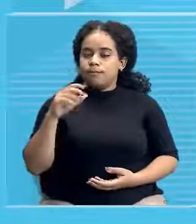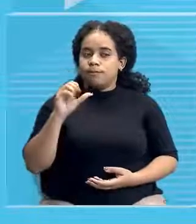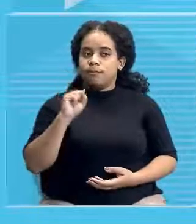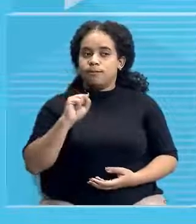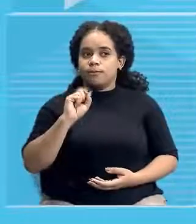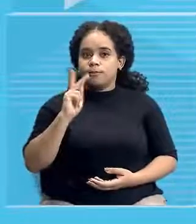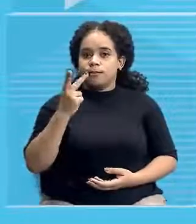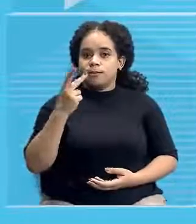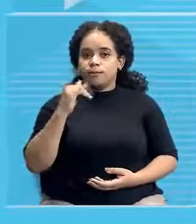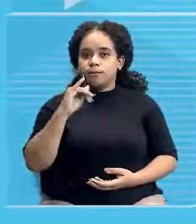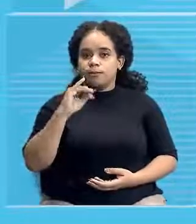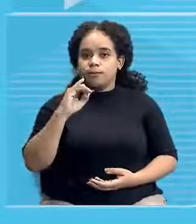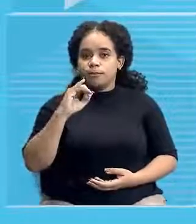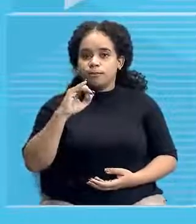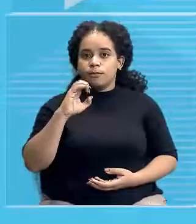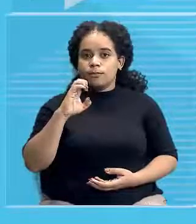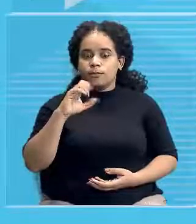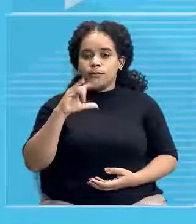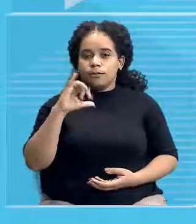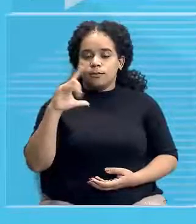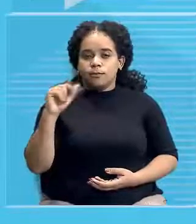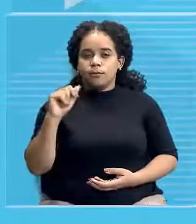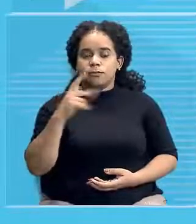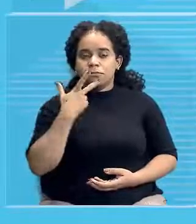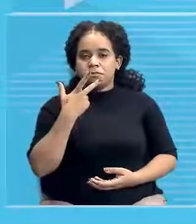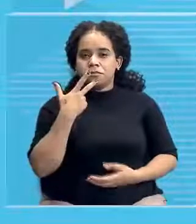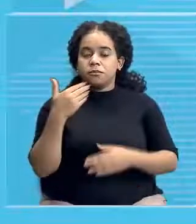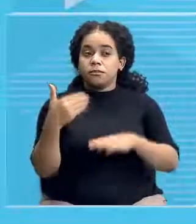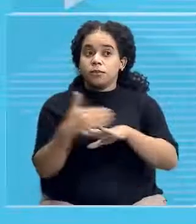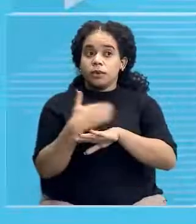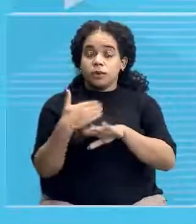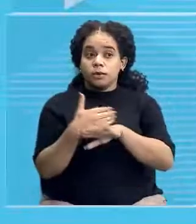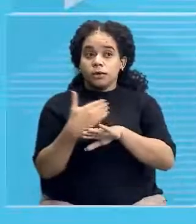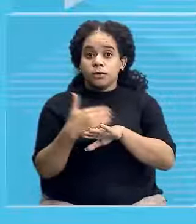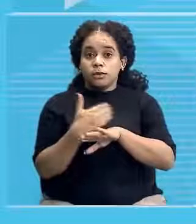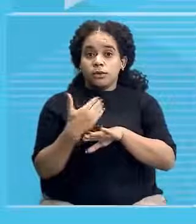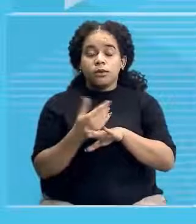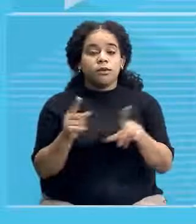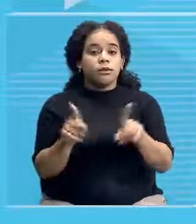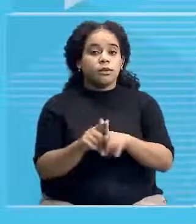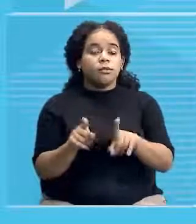que a participação e a